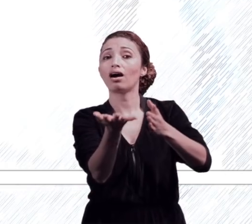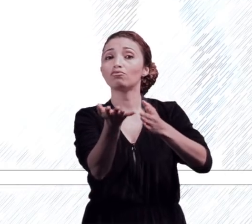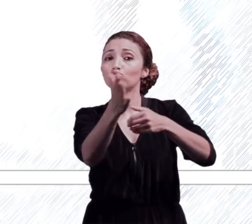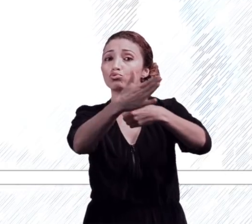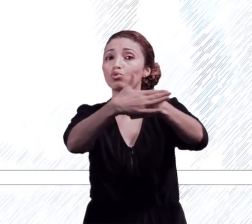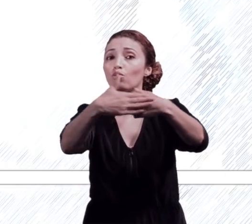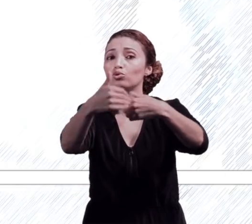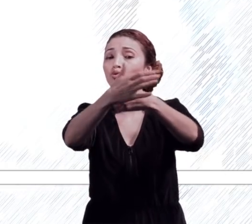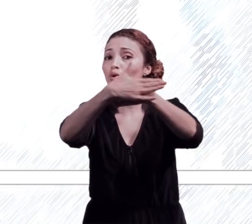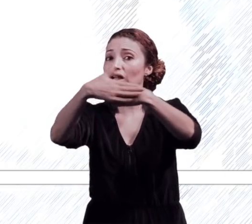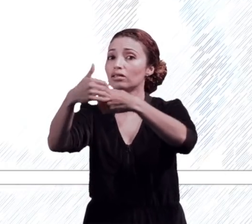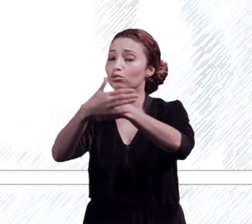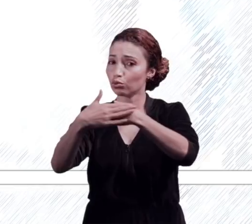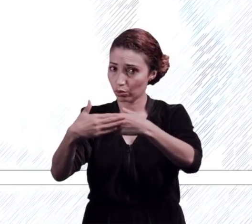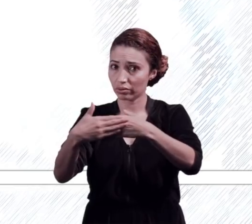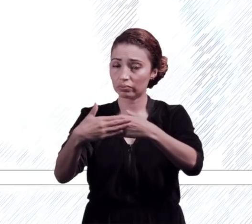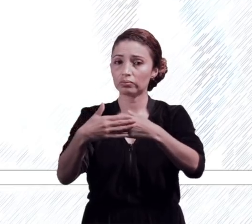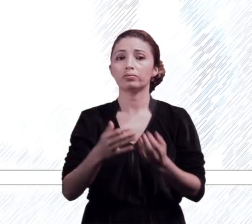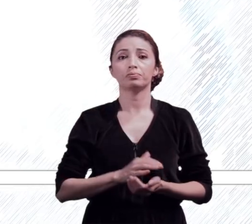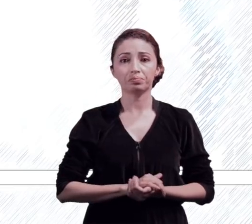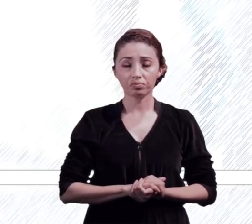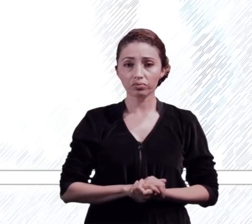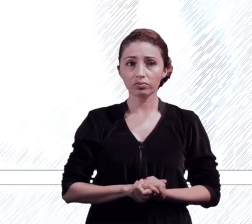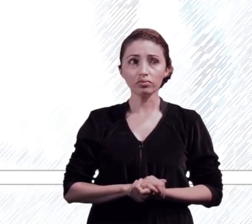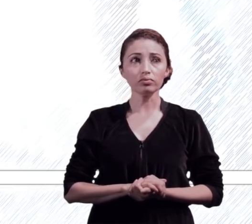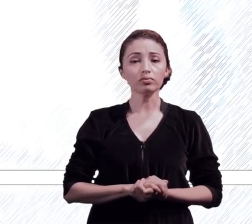Consolador, para algumas versões,